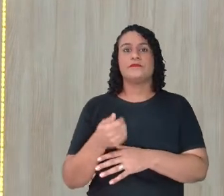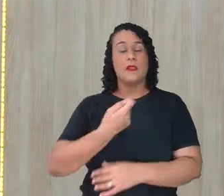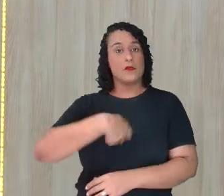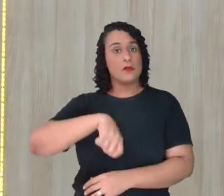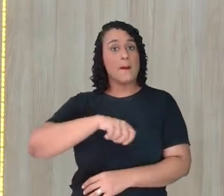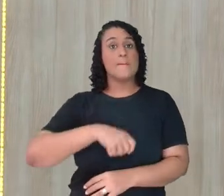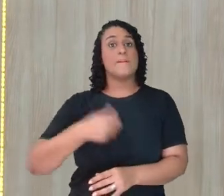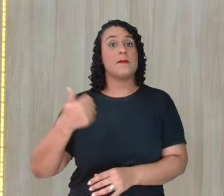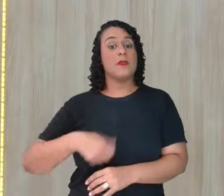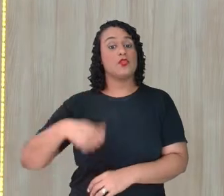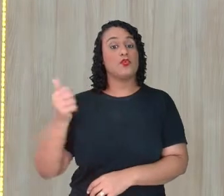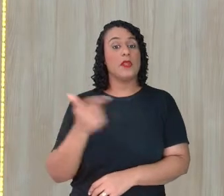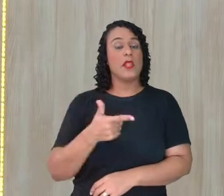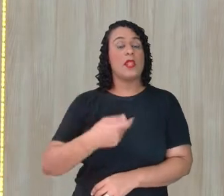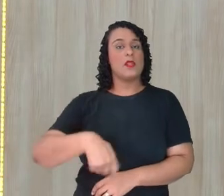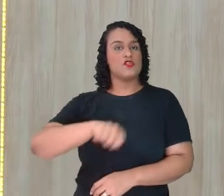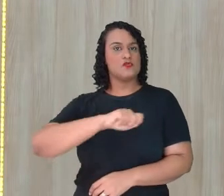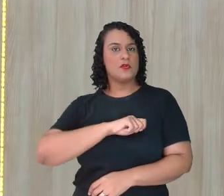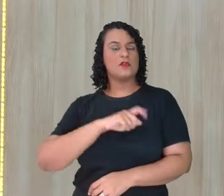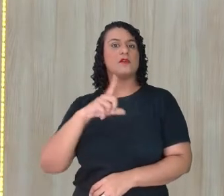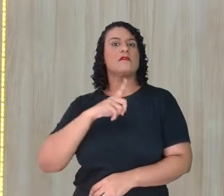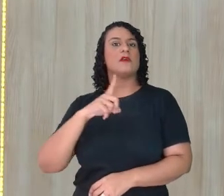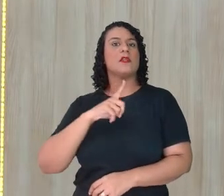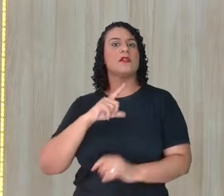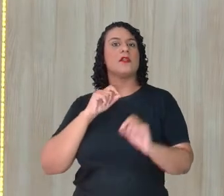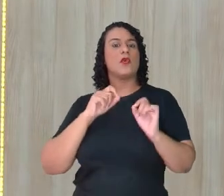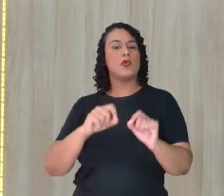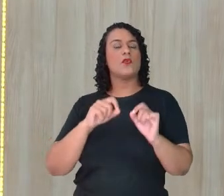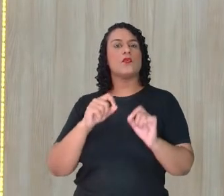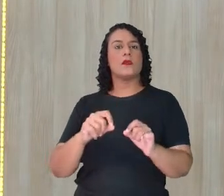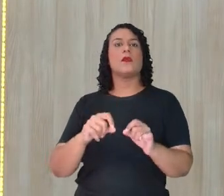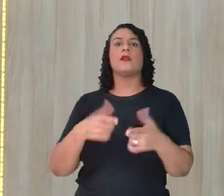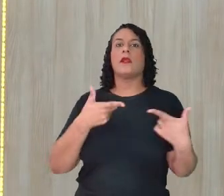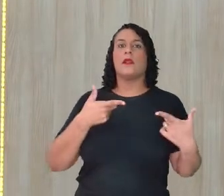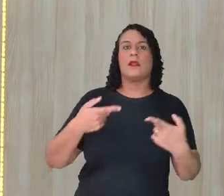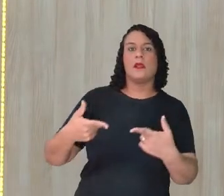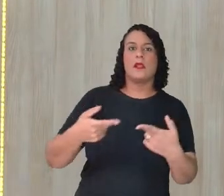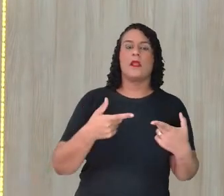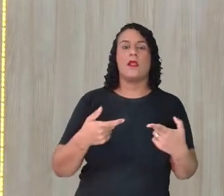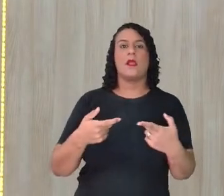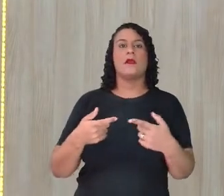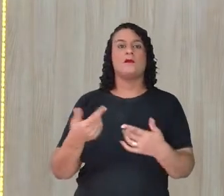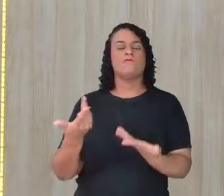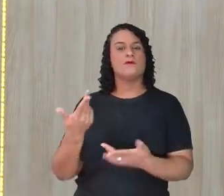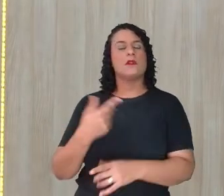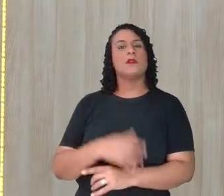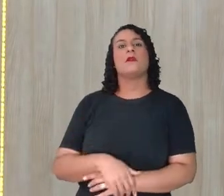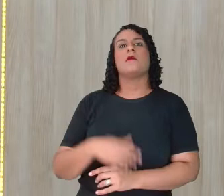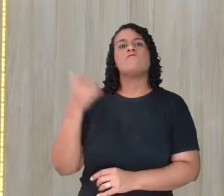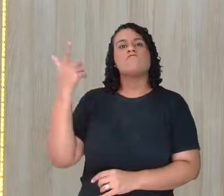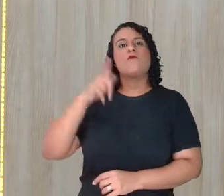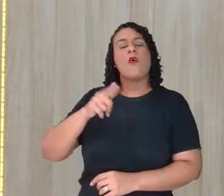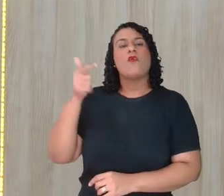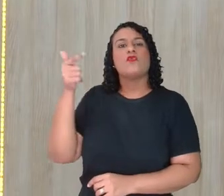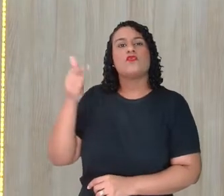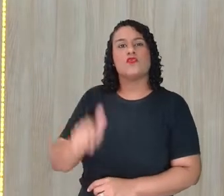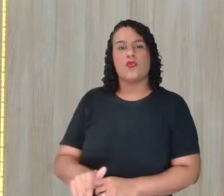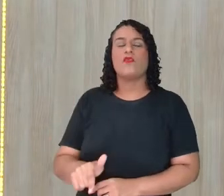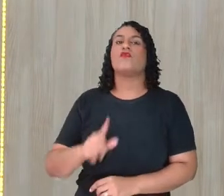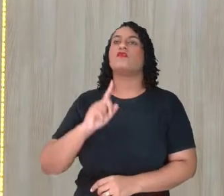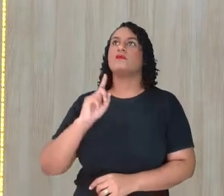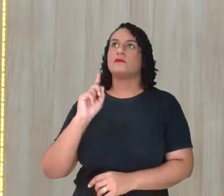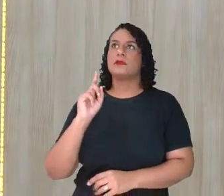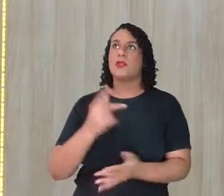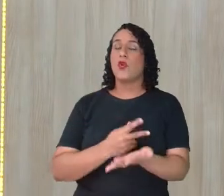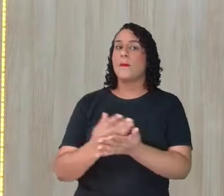Espanha, que vai ter a sua consolidação a partir da chamada Guerra de Reconquista, que começa ali, né, depois da